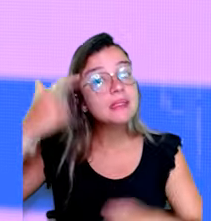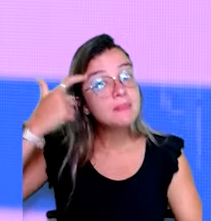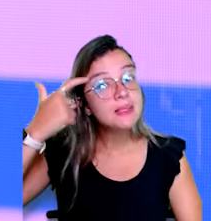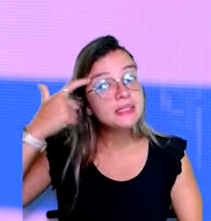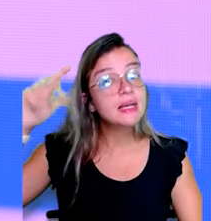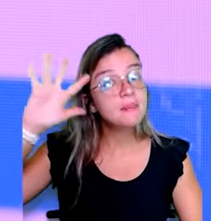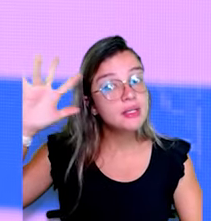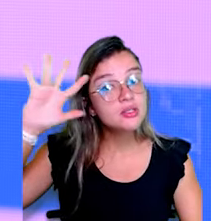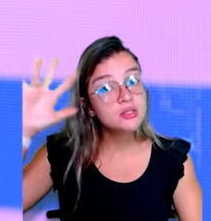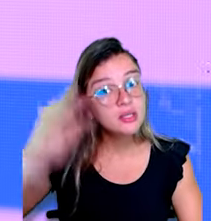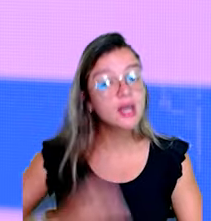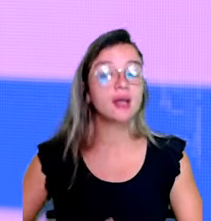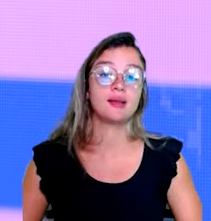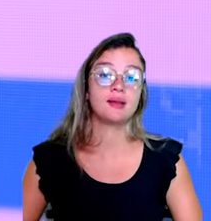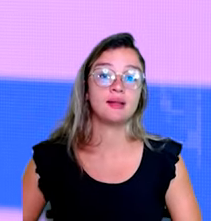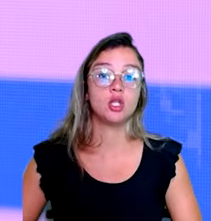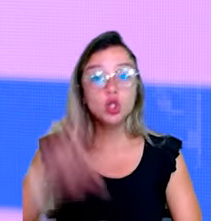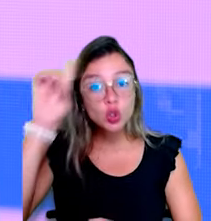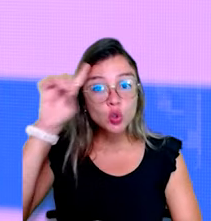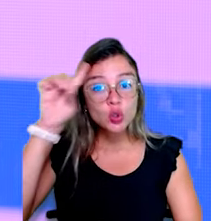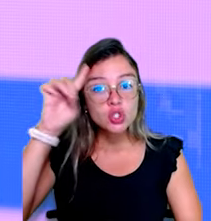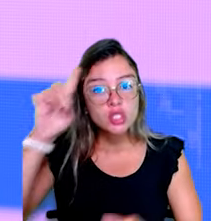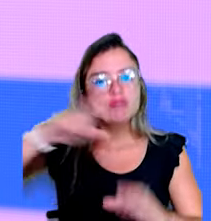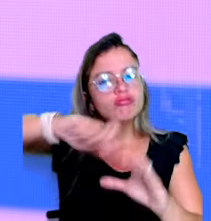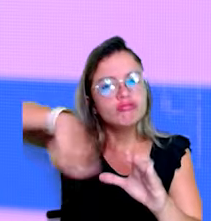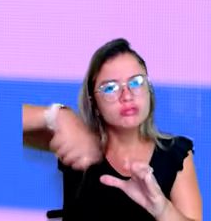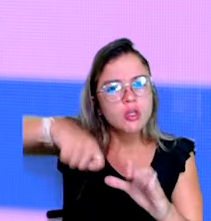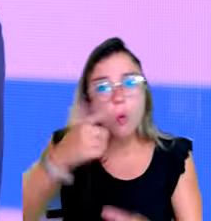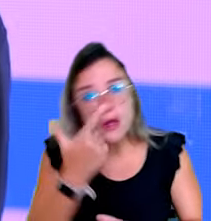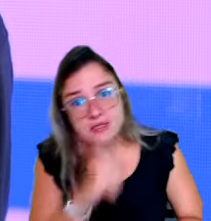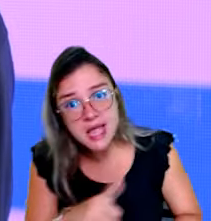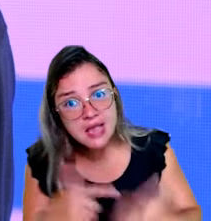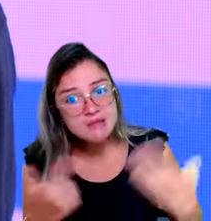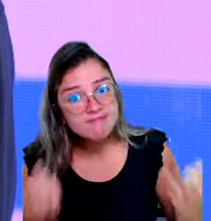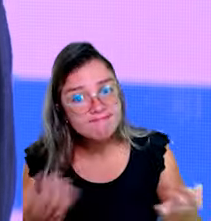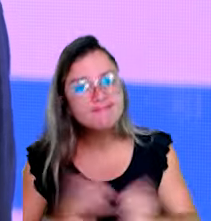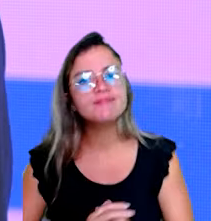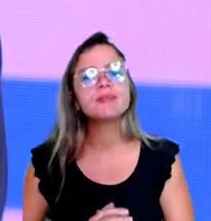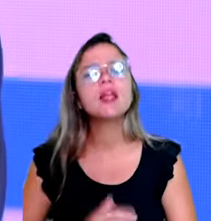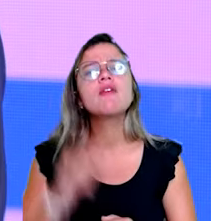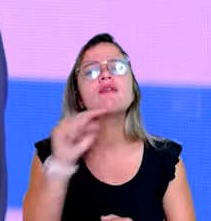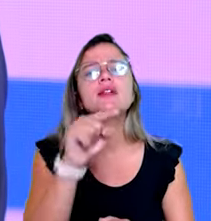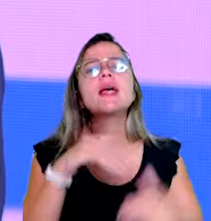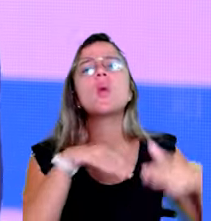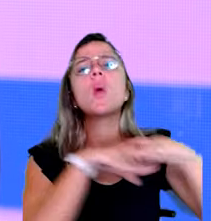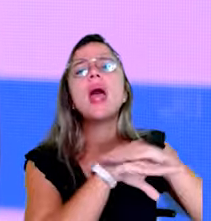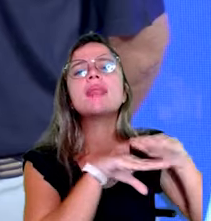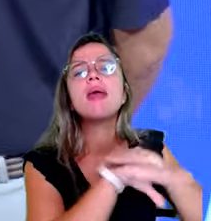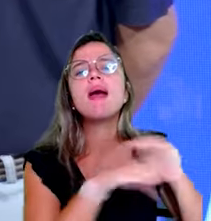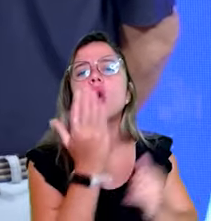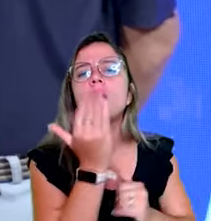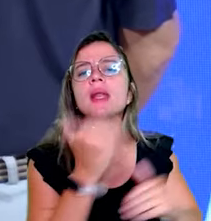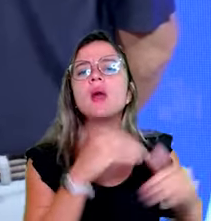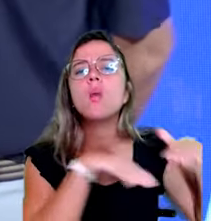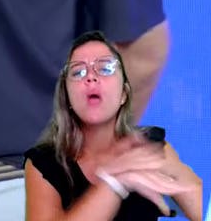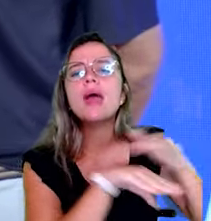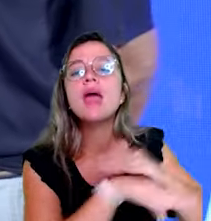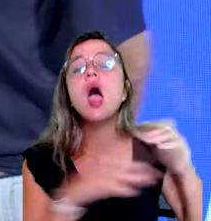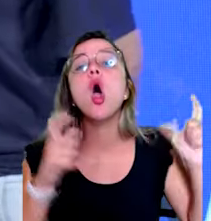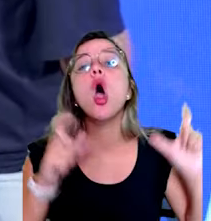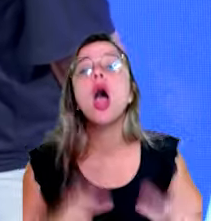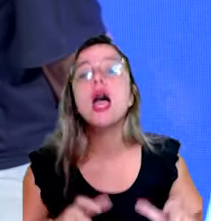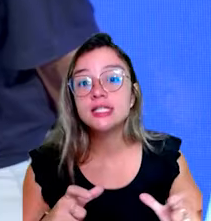de marmitas por dia, eu tenho onde estocar alimento, guardar, né? Eu tenho